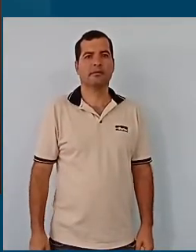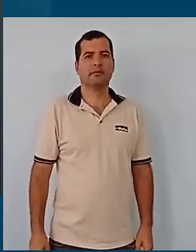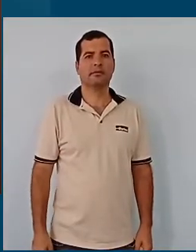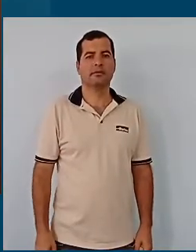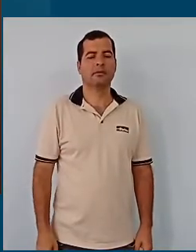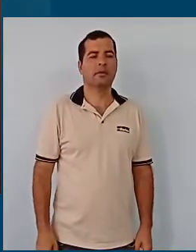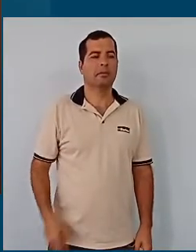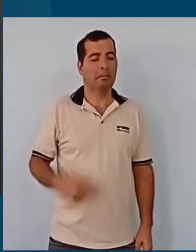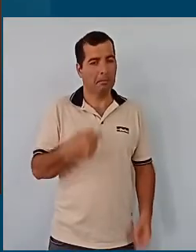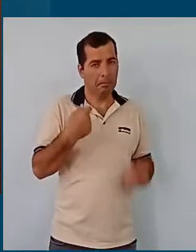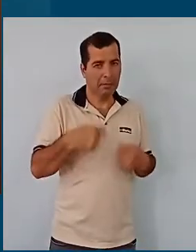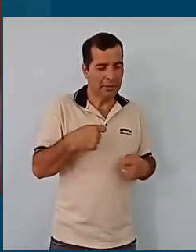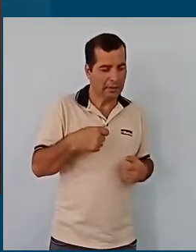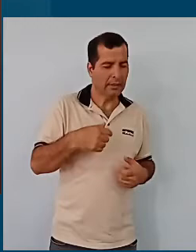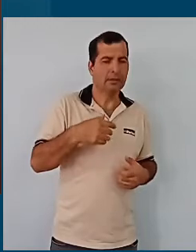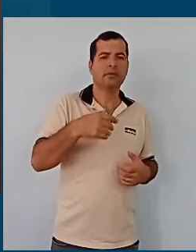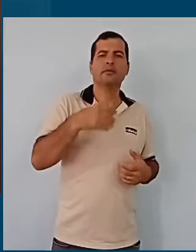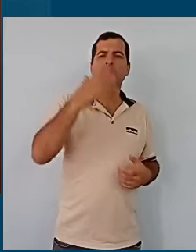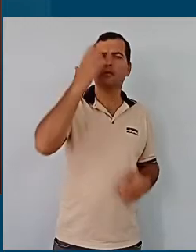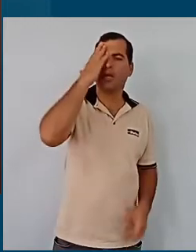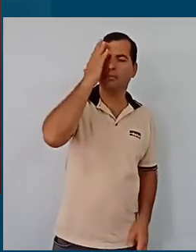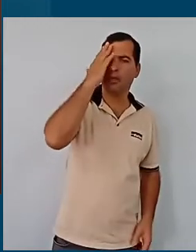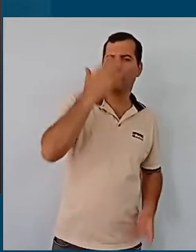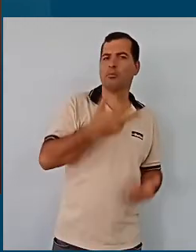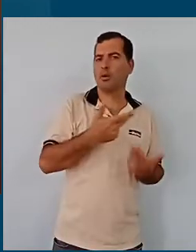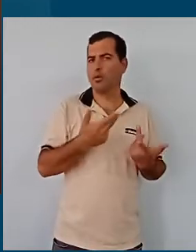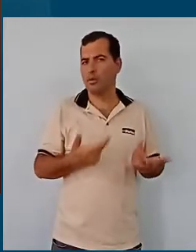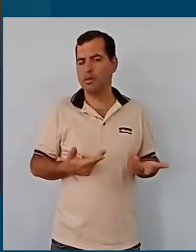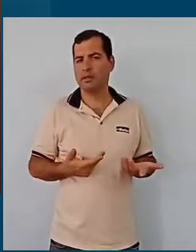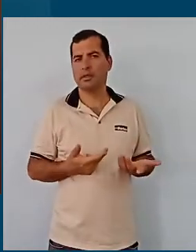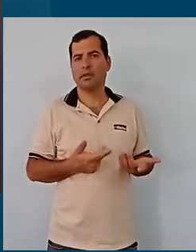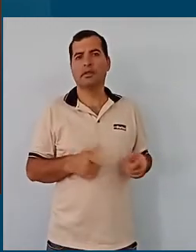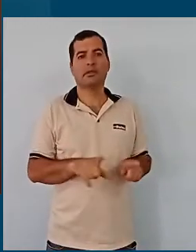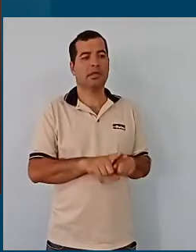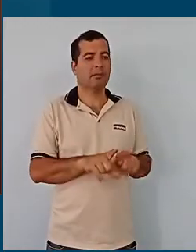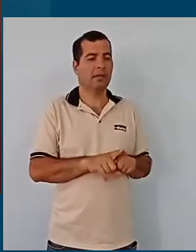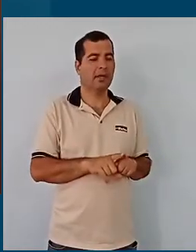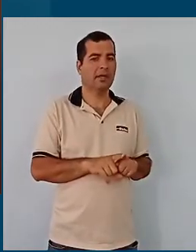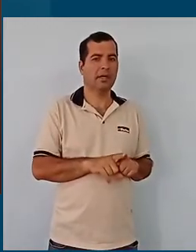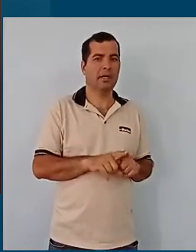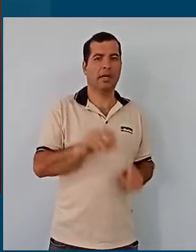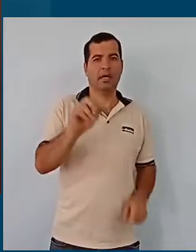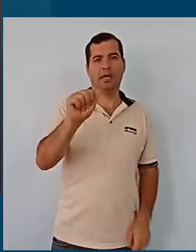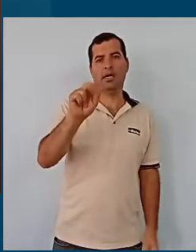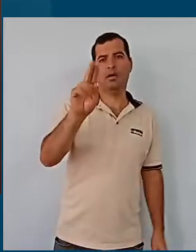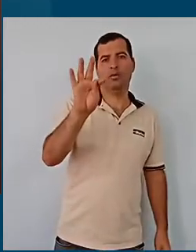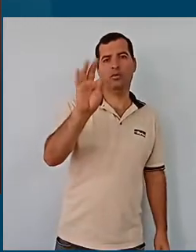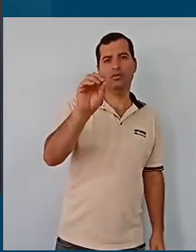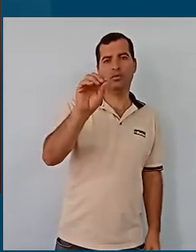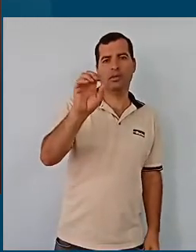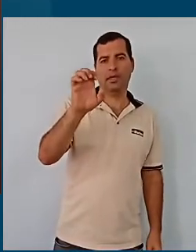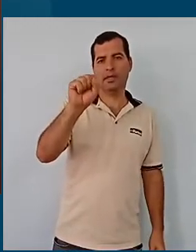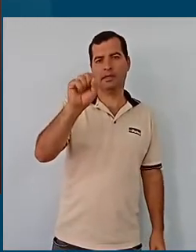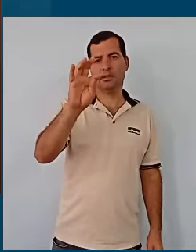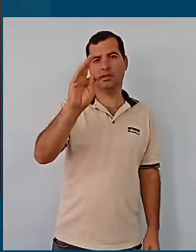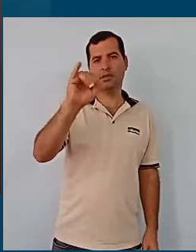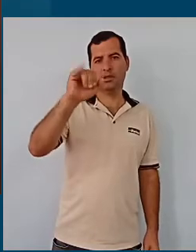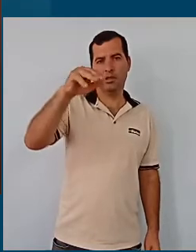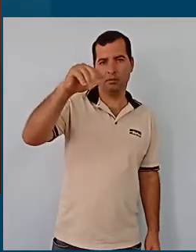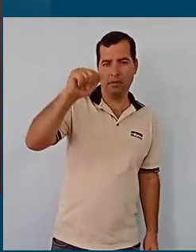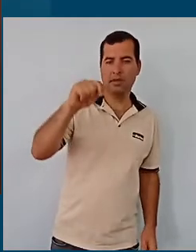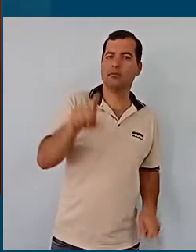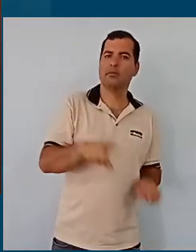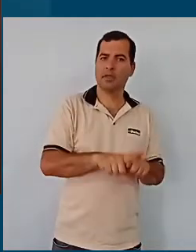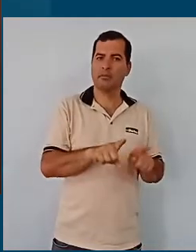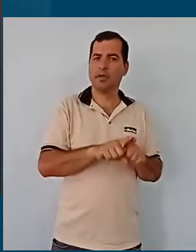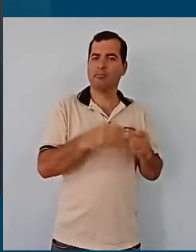si necessidades de saber, e ela vai formando uma imagem positiva de quem ela é, né? Como diz o Vygotsky,